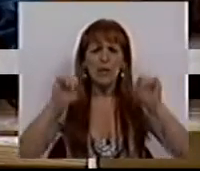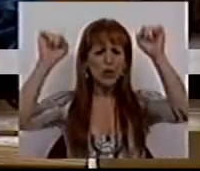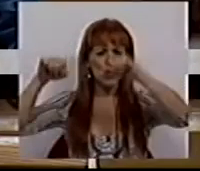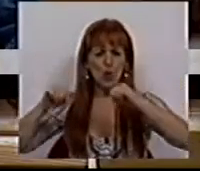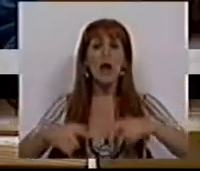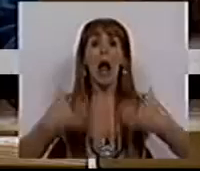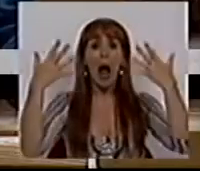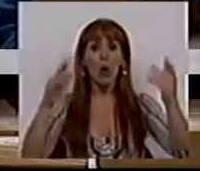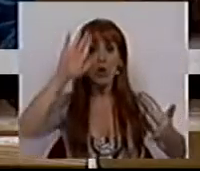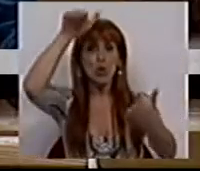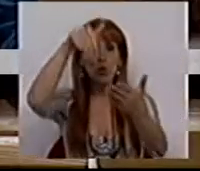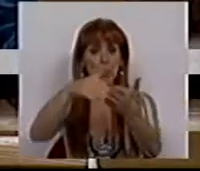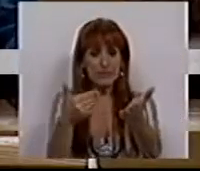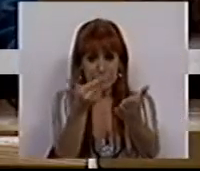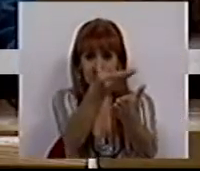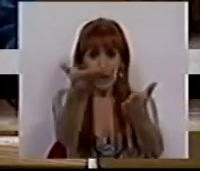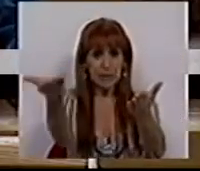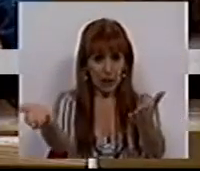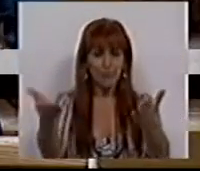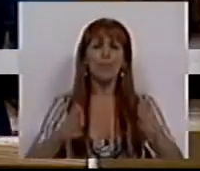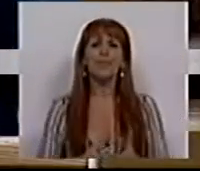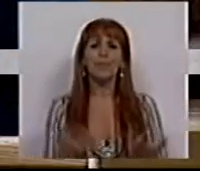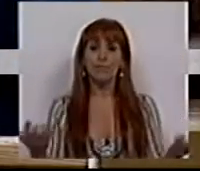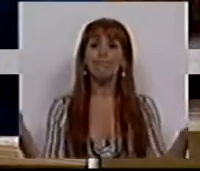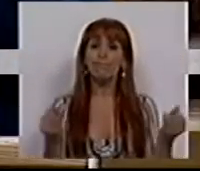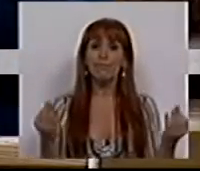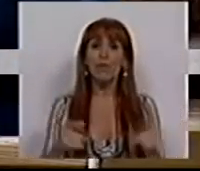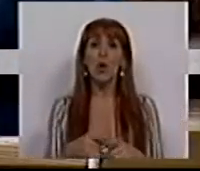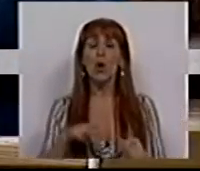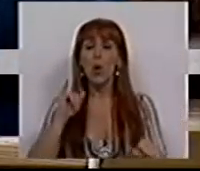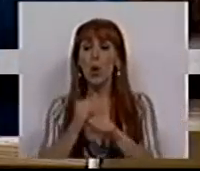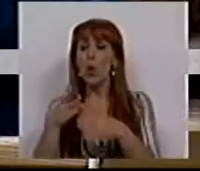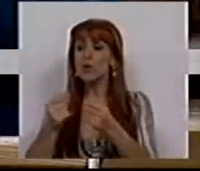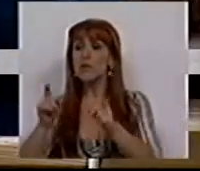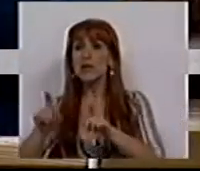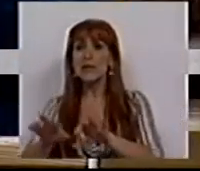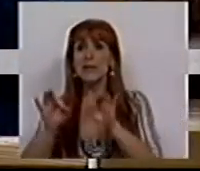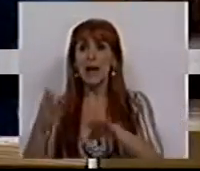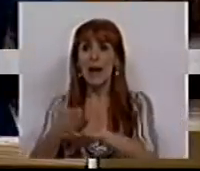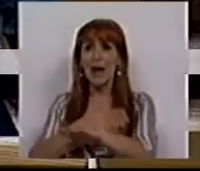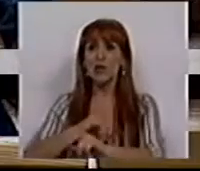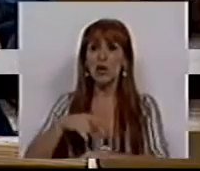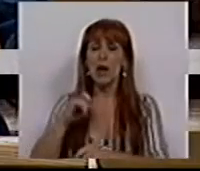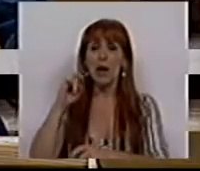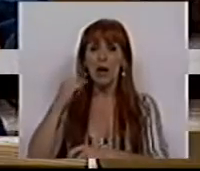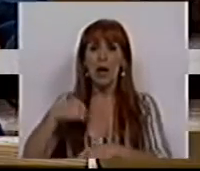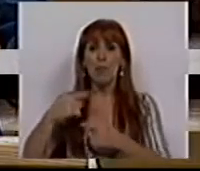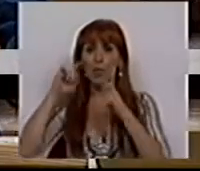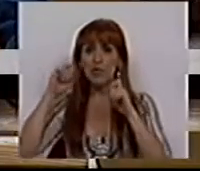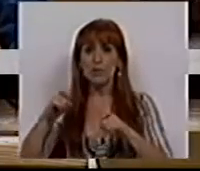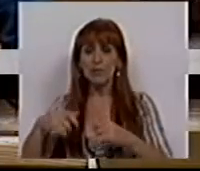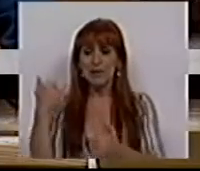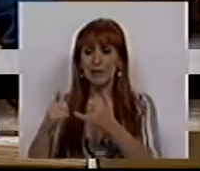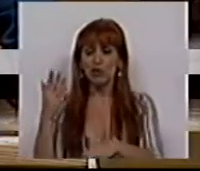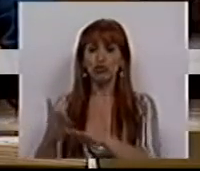consenso e agora os resultados estão à vista. É certo que outras matérias começaram antes. A própria vigilância eletrónica